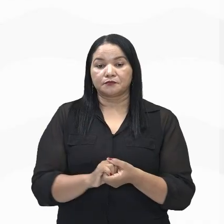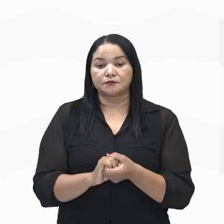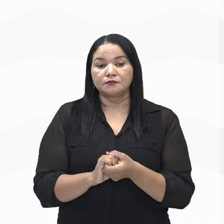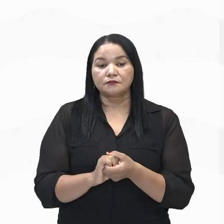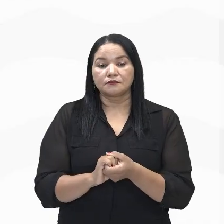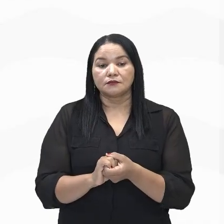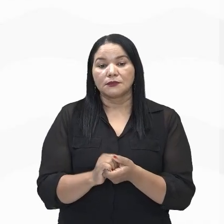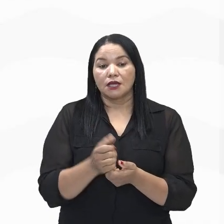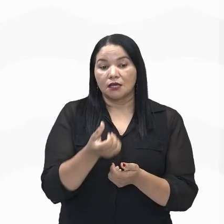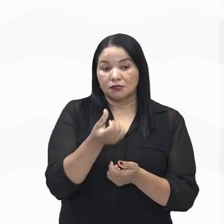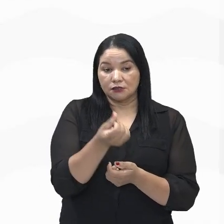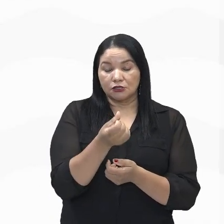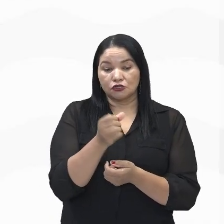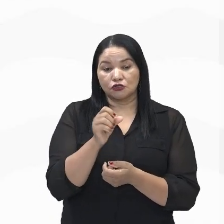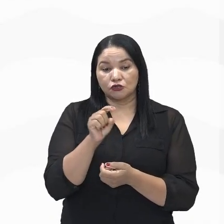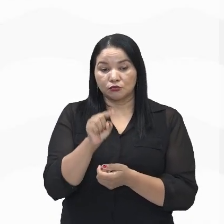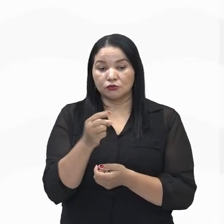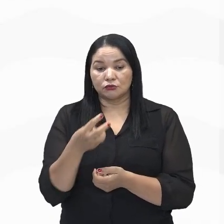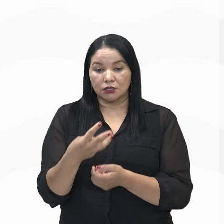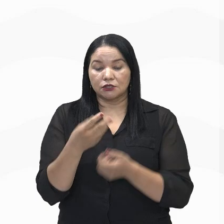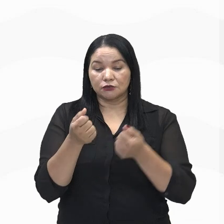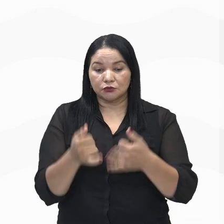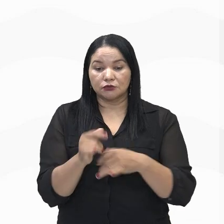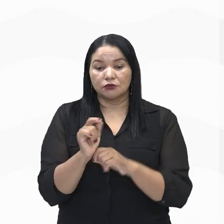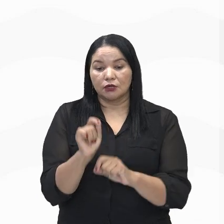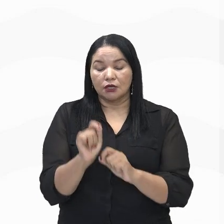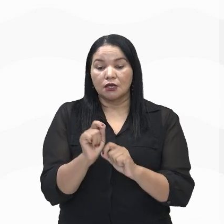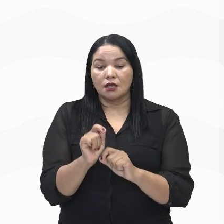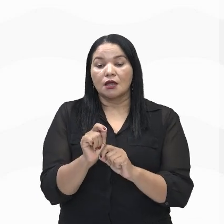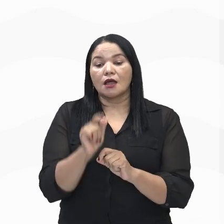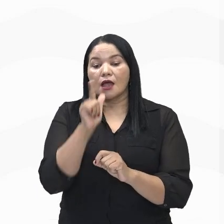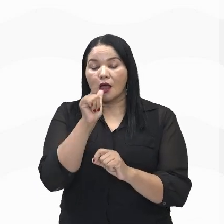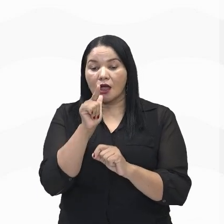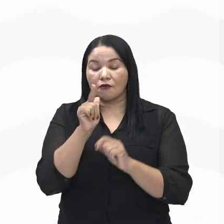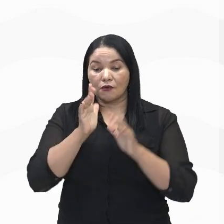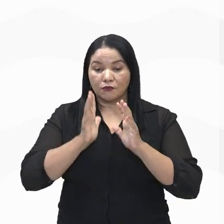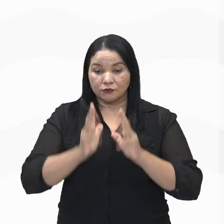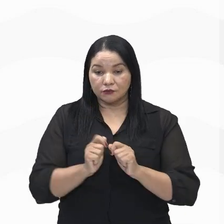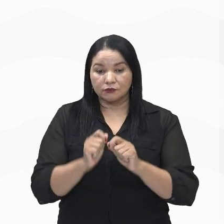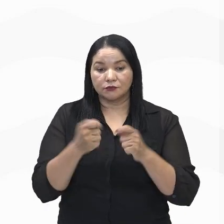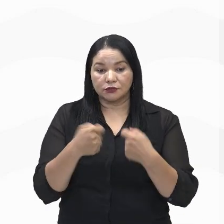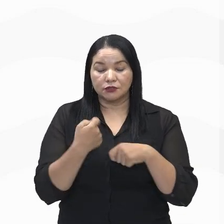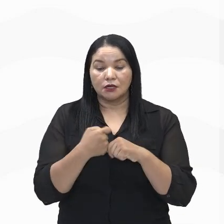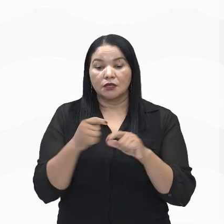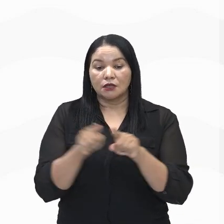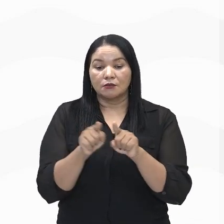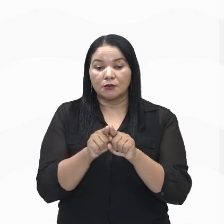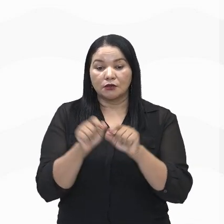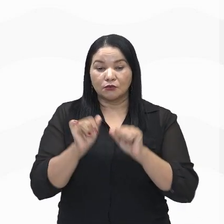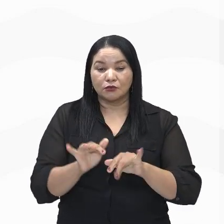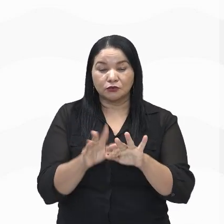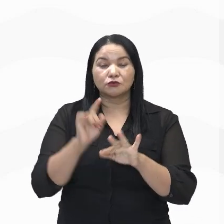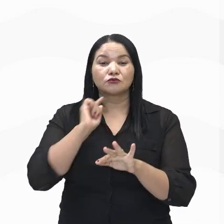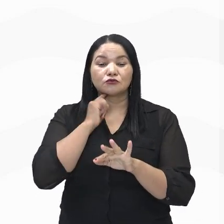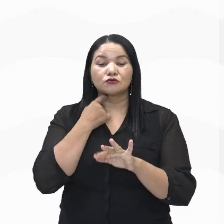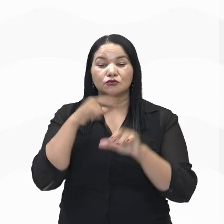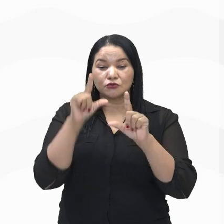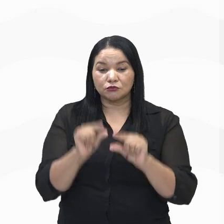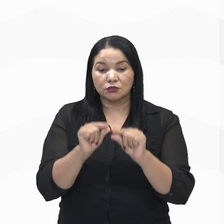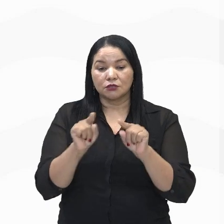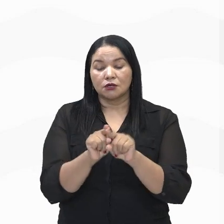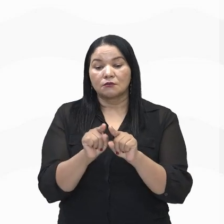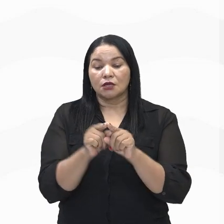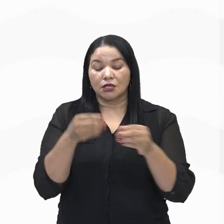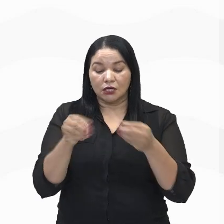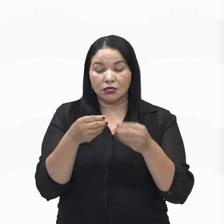temos melhorar a qualidade da água, reduzir a poluição, aumentar a reciclagem. Então note